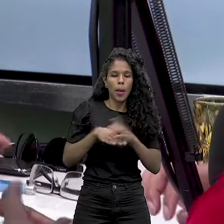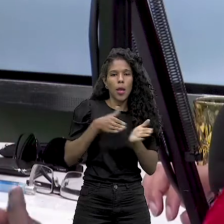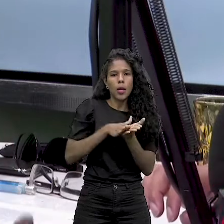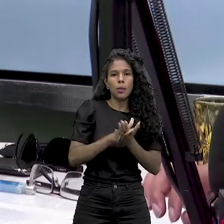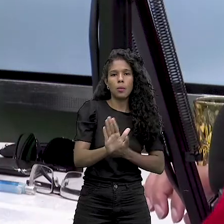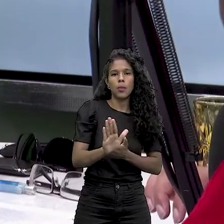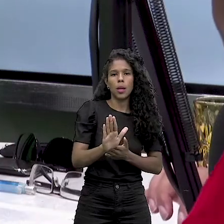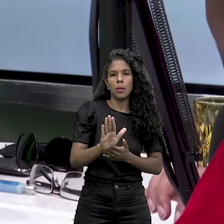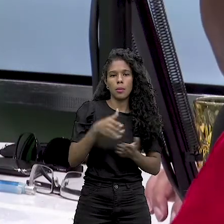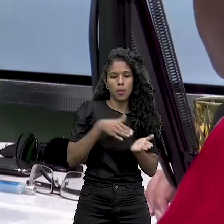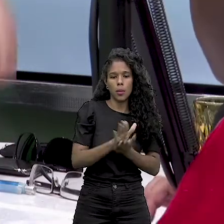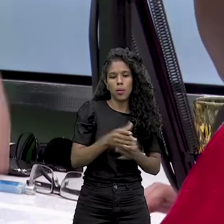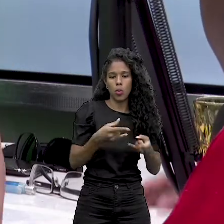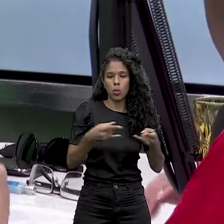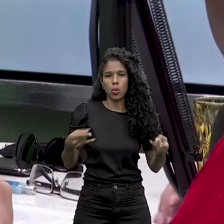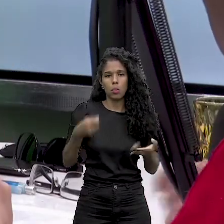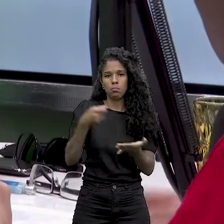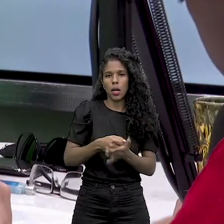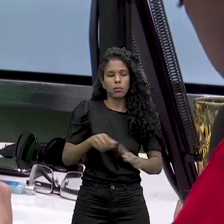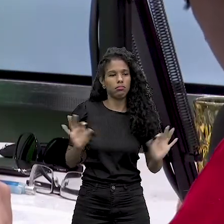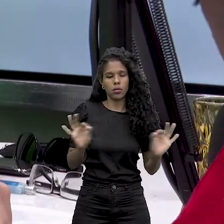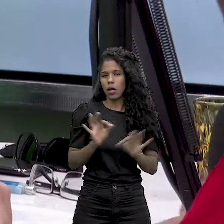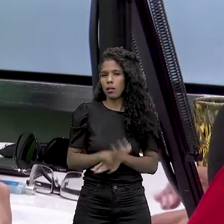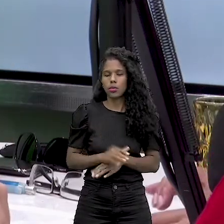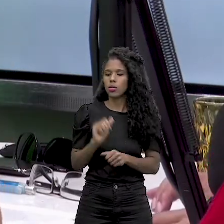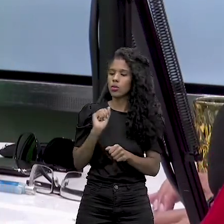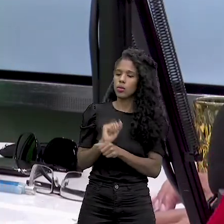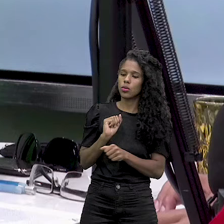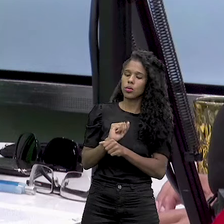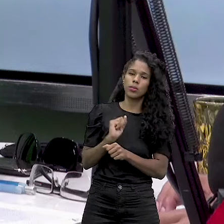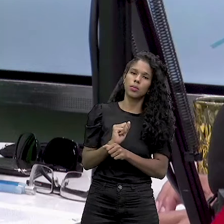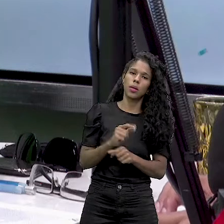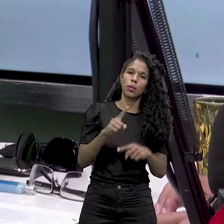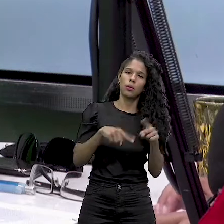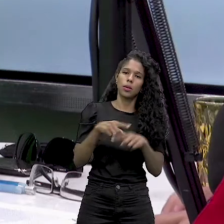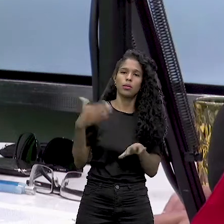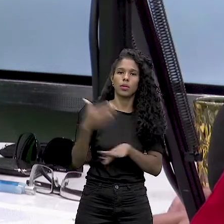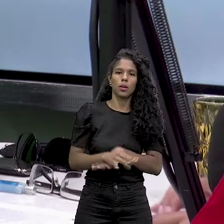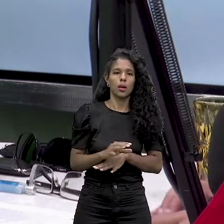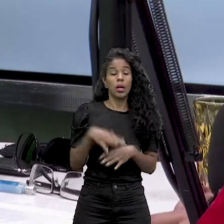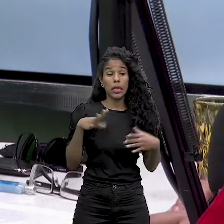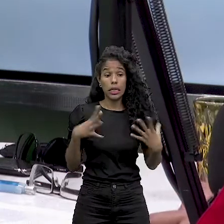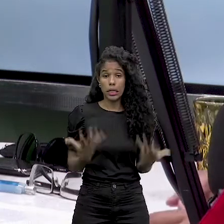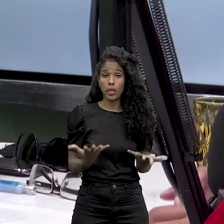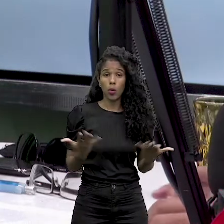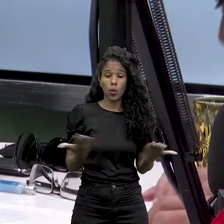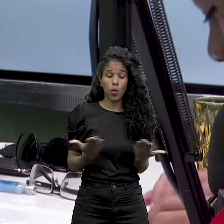um produto de determinada empresa, tinha que ter a loja na cidade. Então está tudo conectado. Tá?